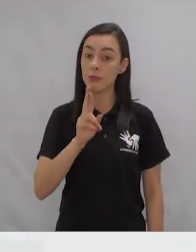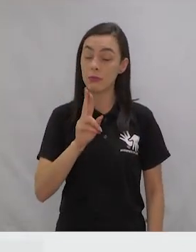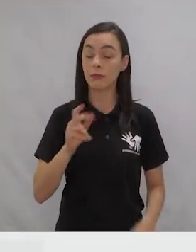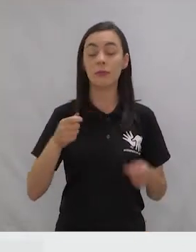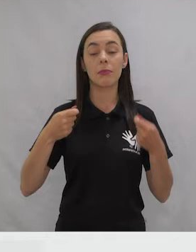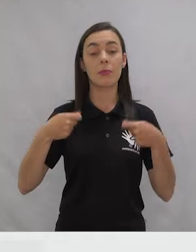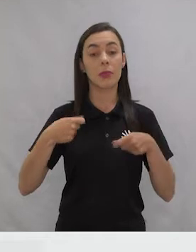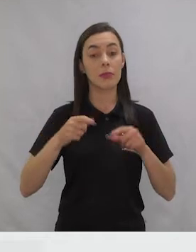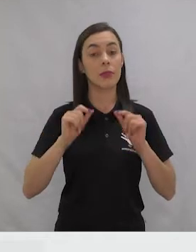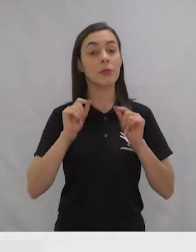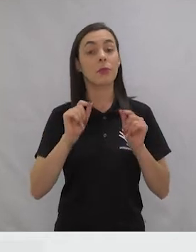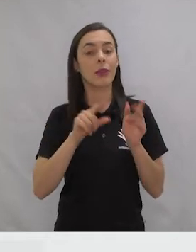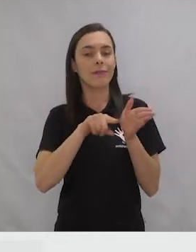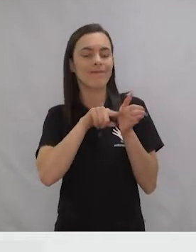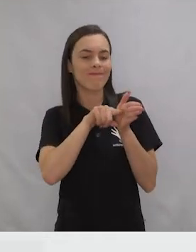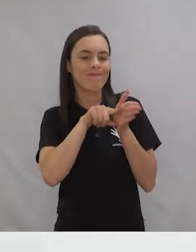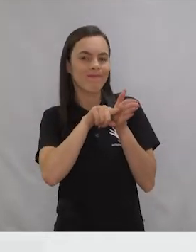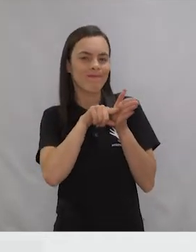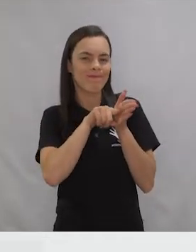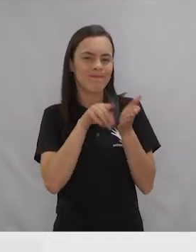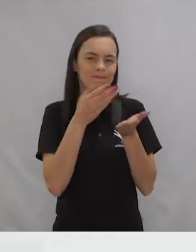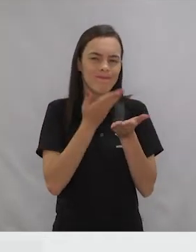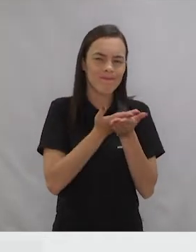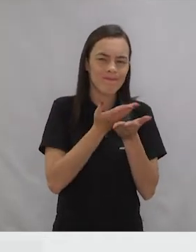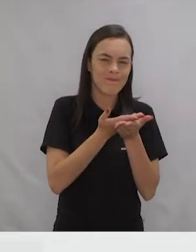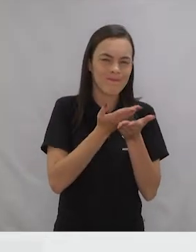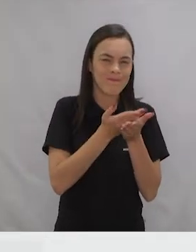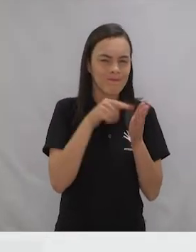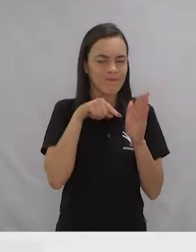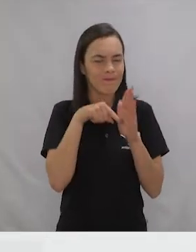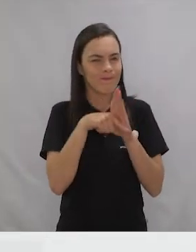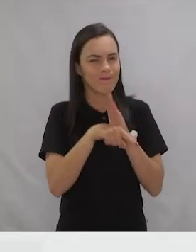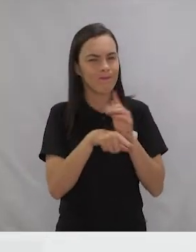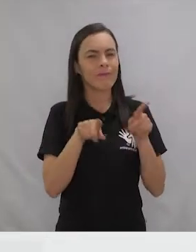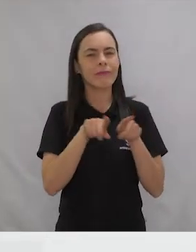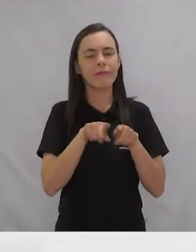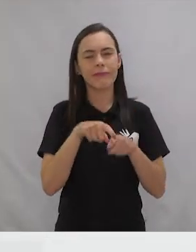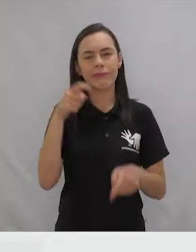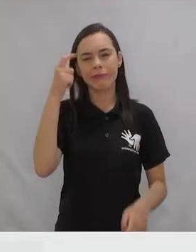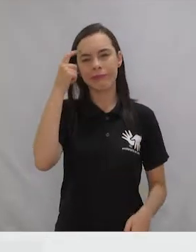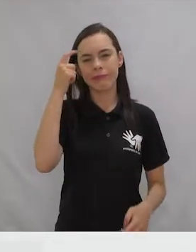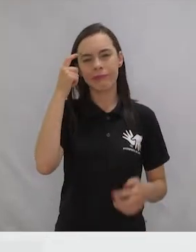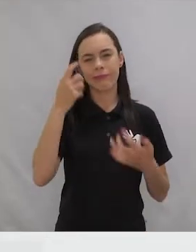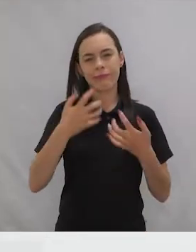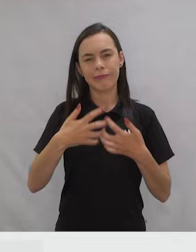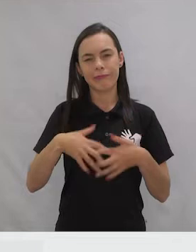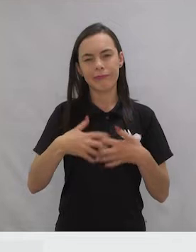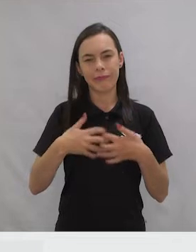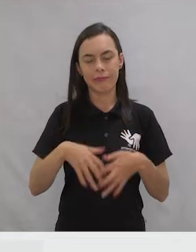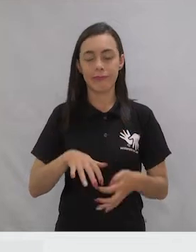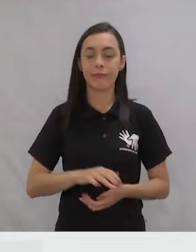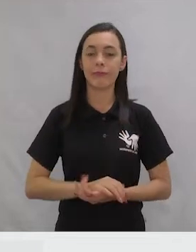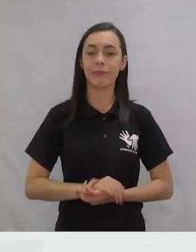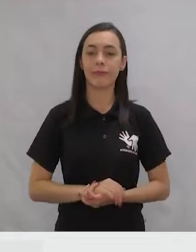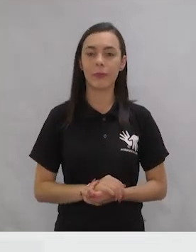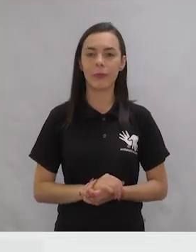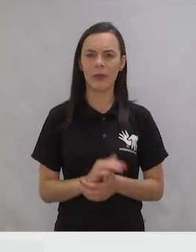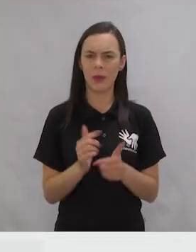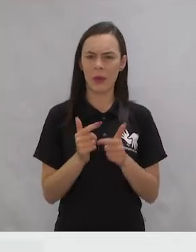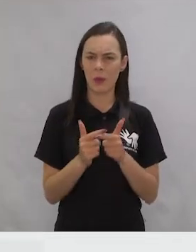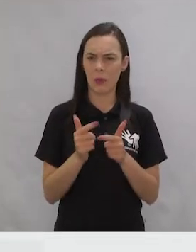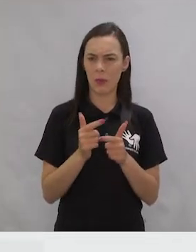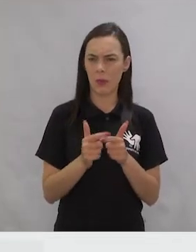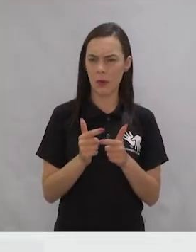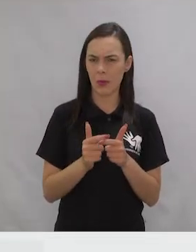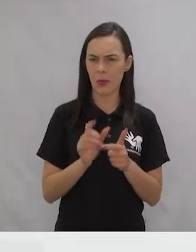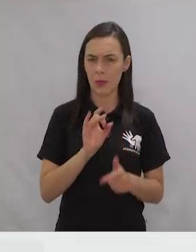requer considerável pesquisa, estudo e reflexão. Então, um problema, ele